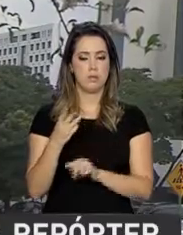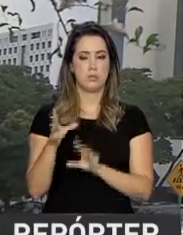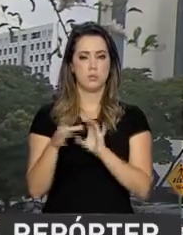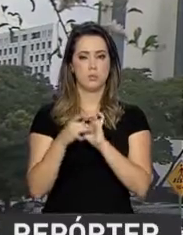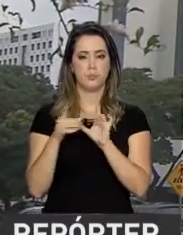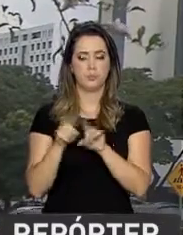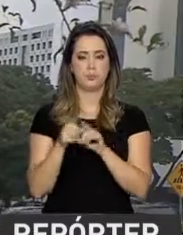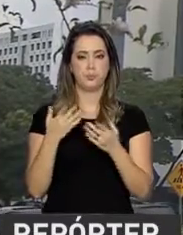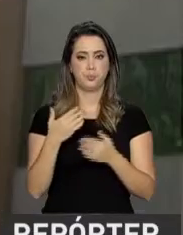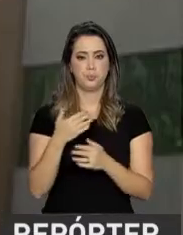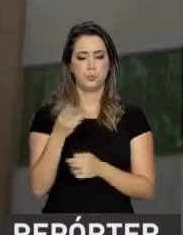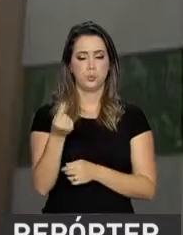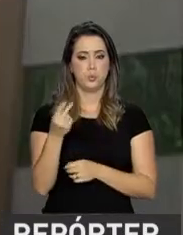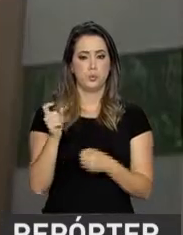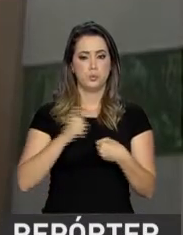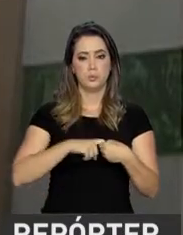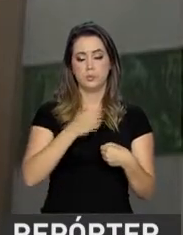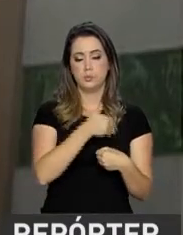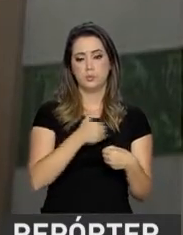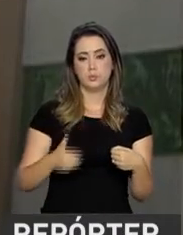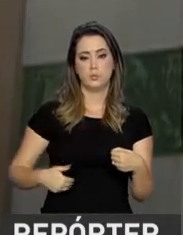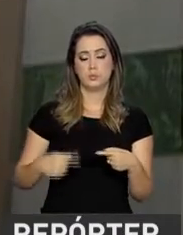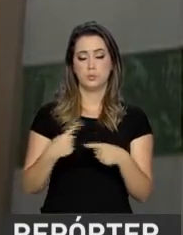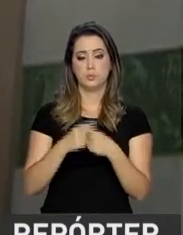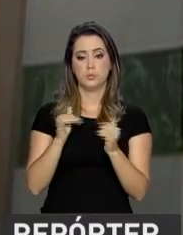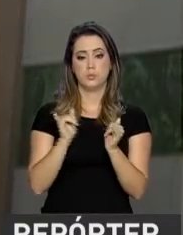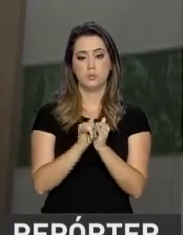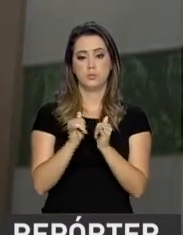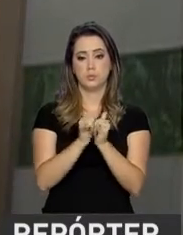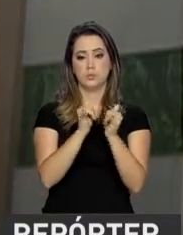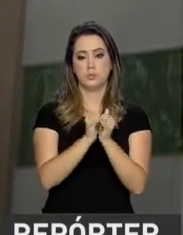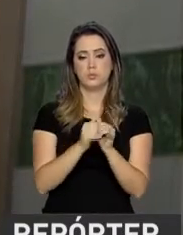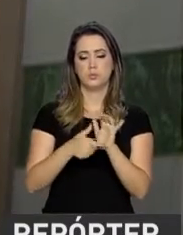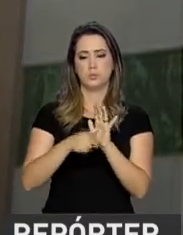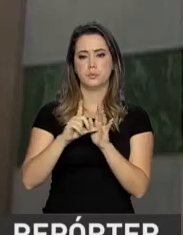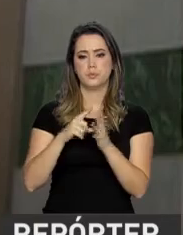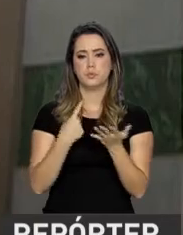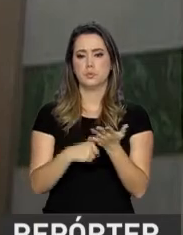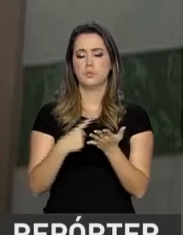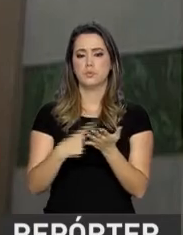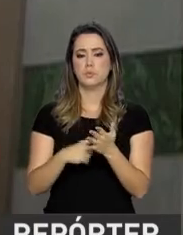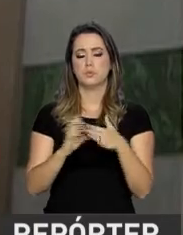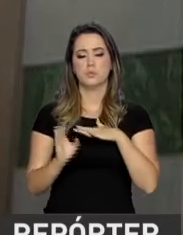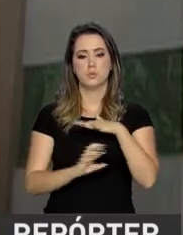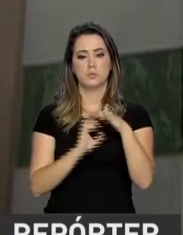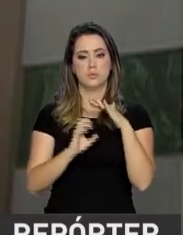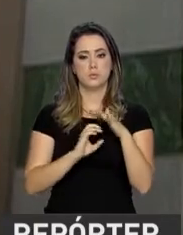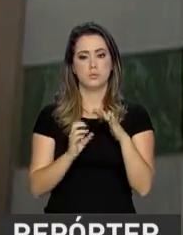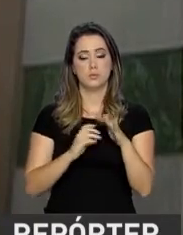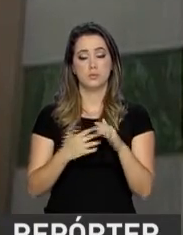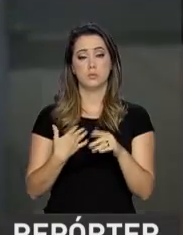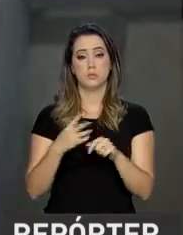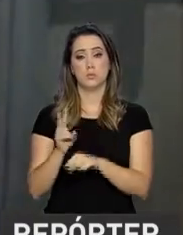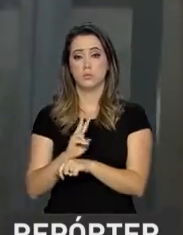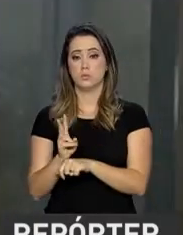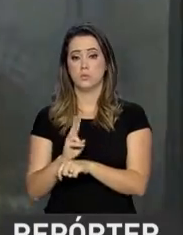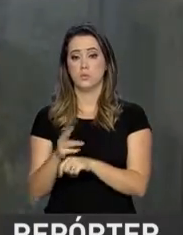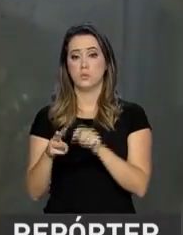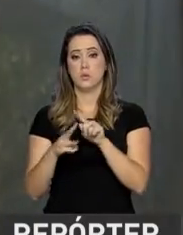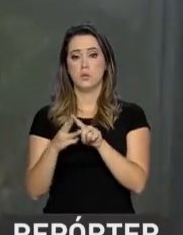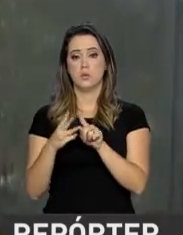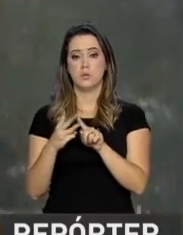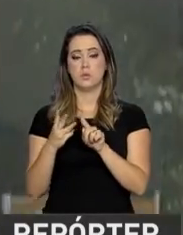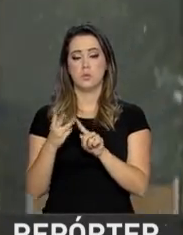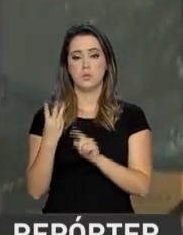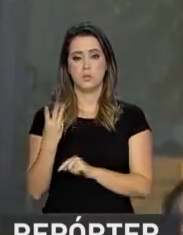graças a um acordo de leniência um acerto prévio firmado entre as empresas investigadas e os três órgãos